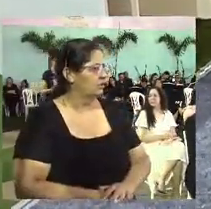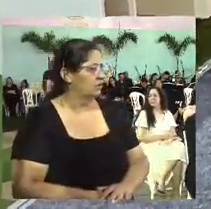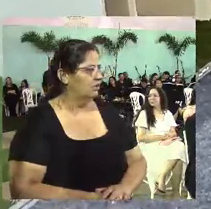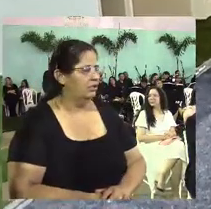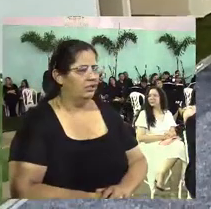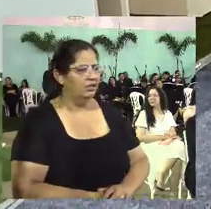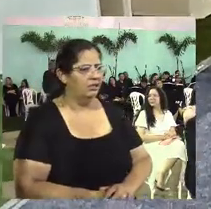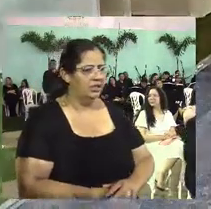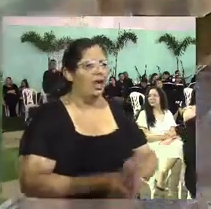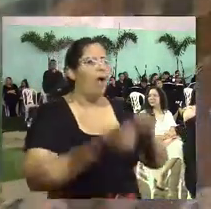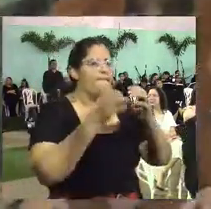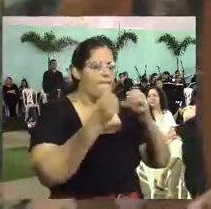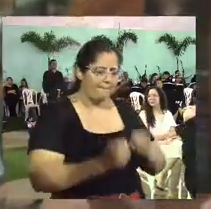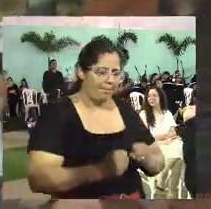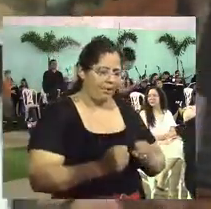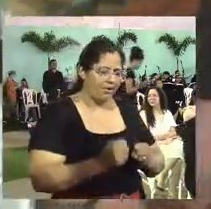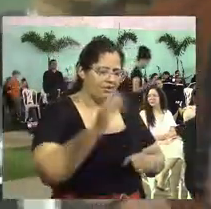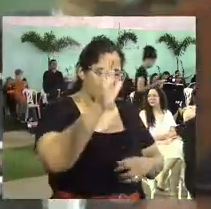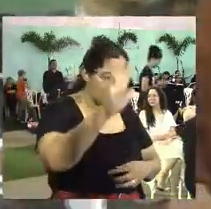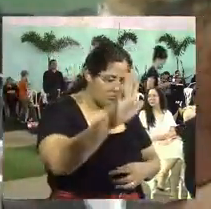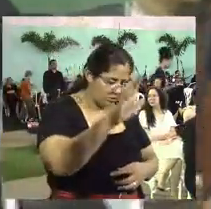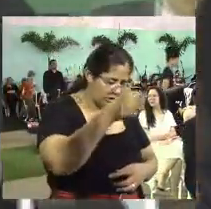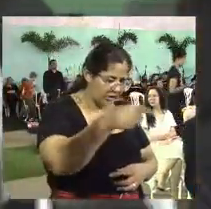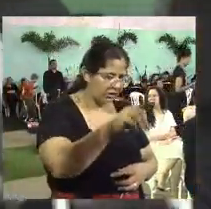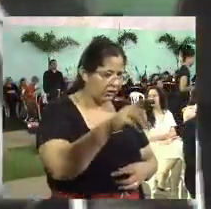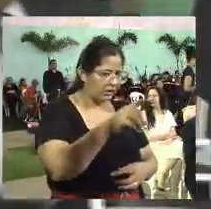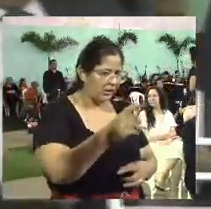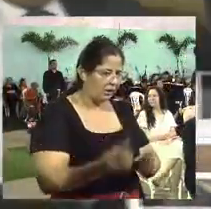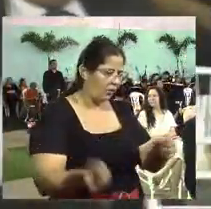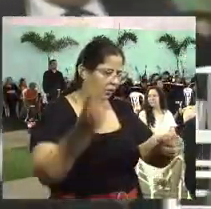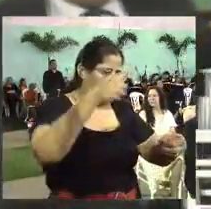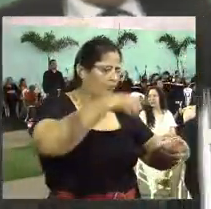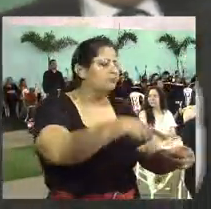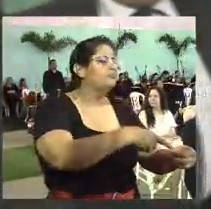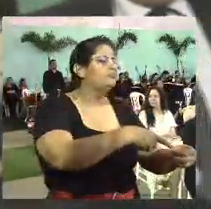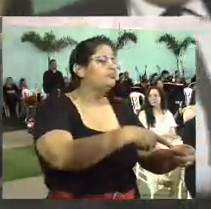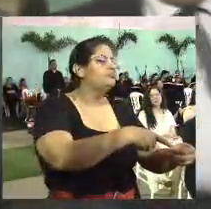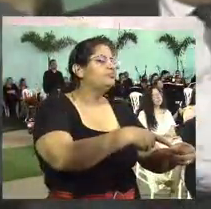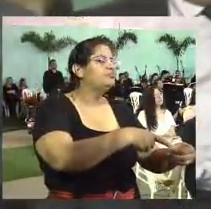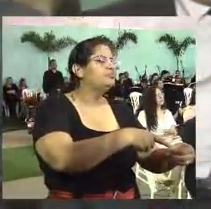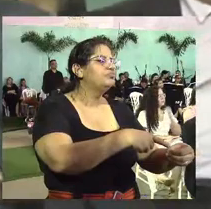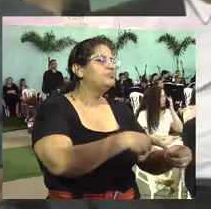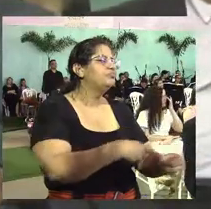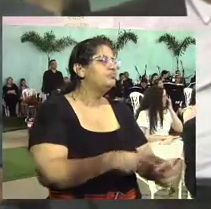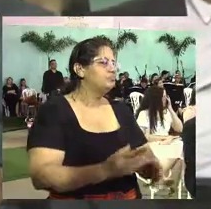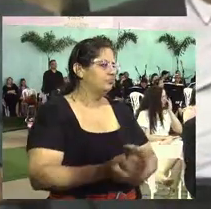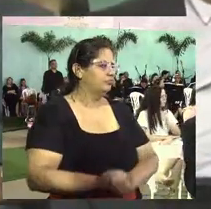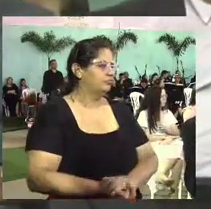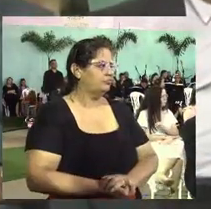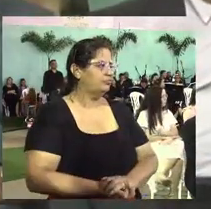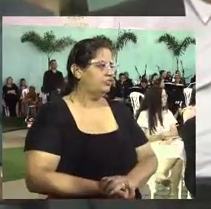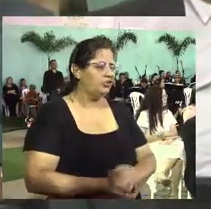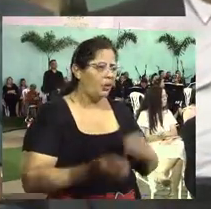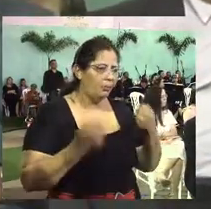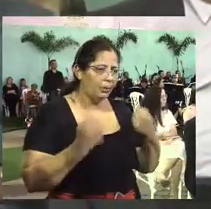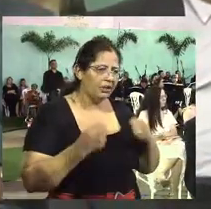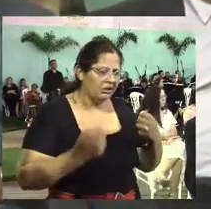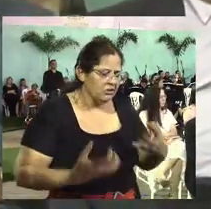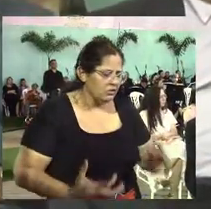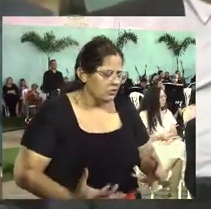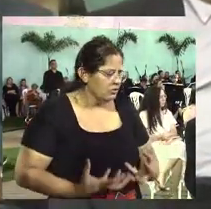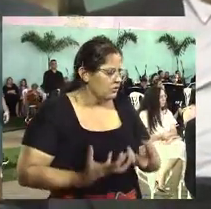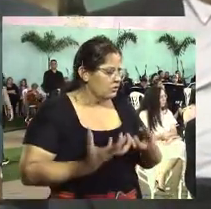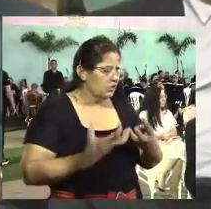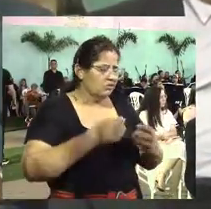eu disse eu posso orar por você o frentista tá ali segurando a mangueira não tem como correr vocês em cheio de Espírito Santo